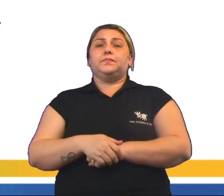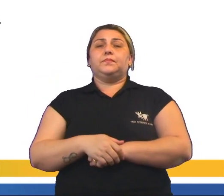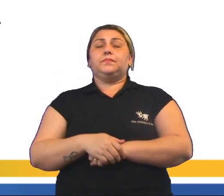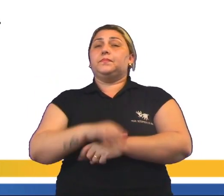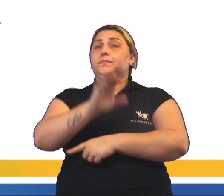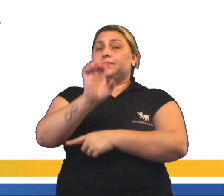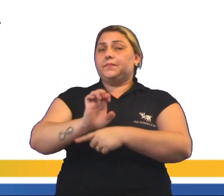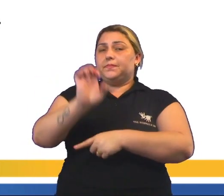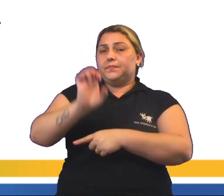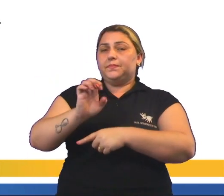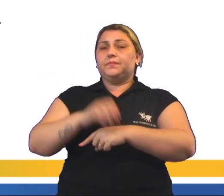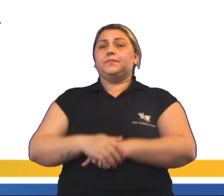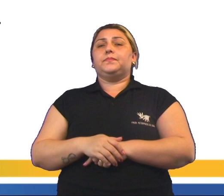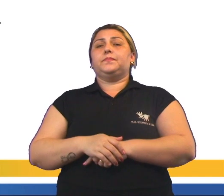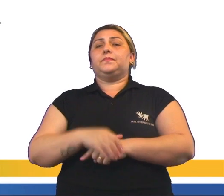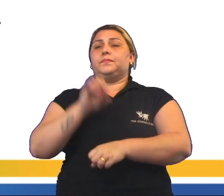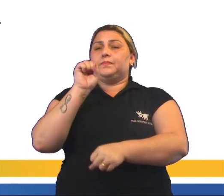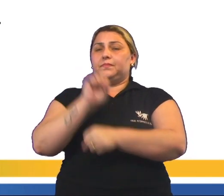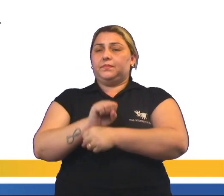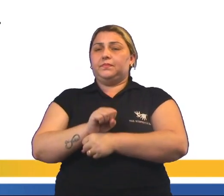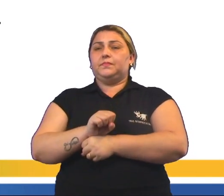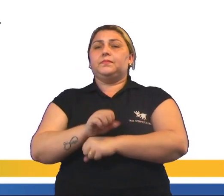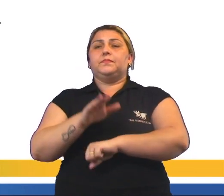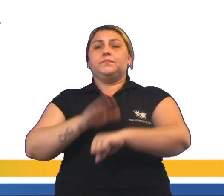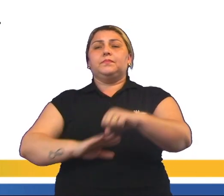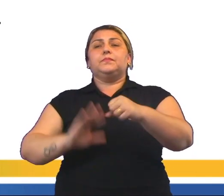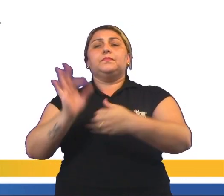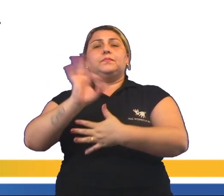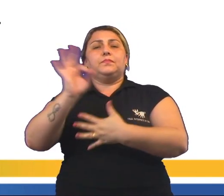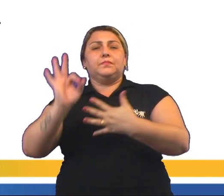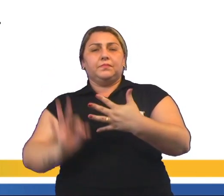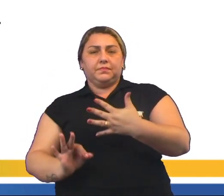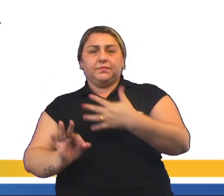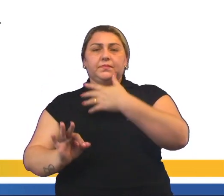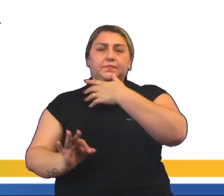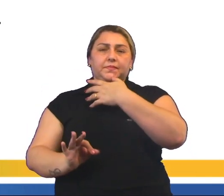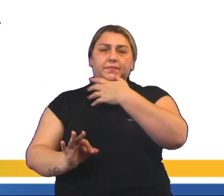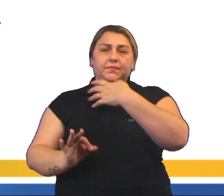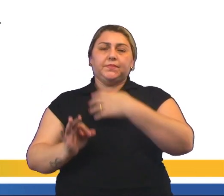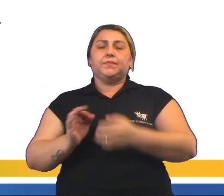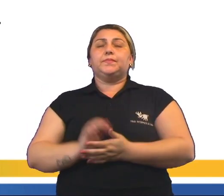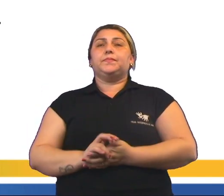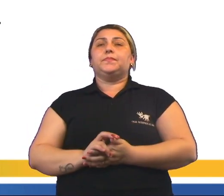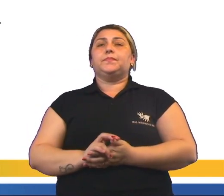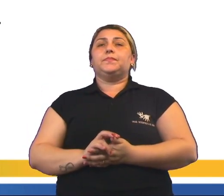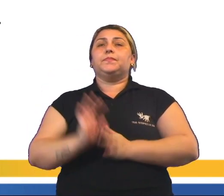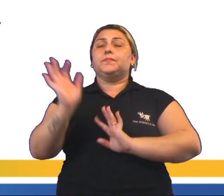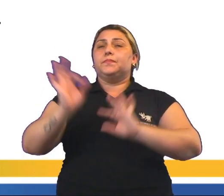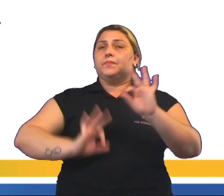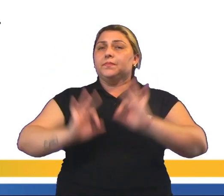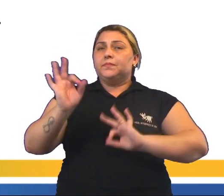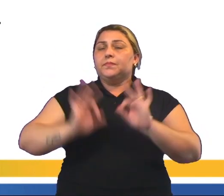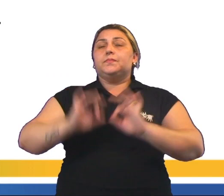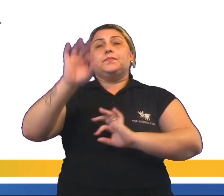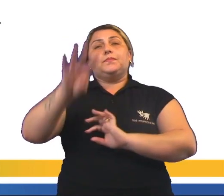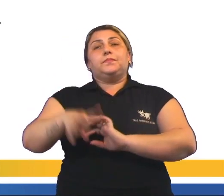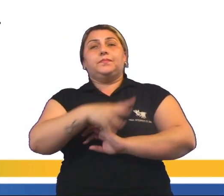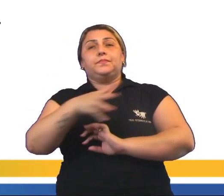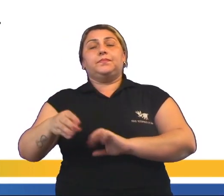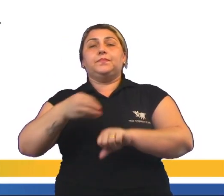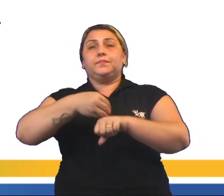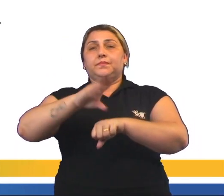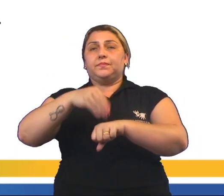reais. Na estatística, esses intervalos são chamados de classes, para construir a tabela